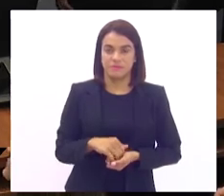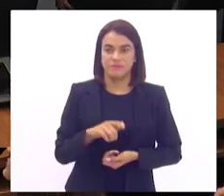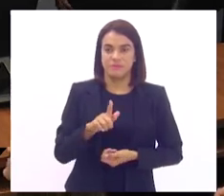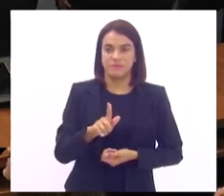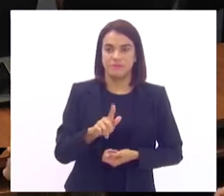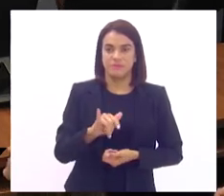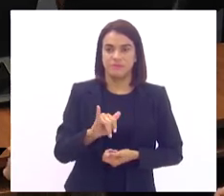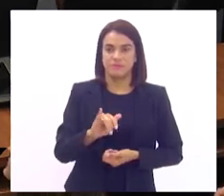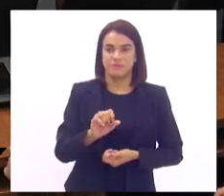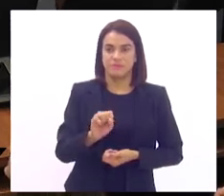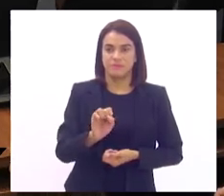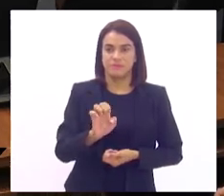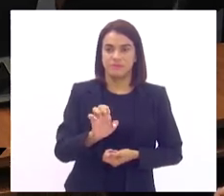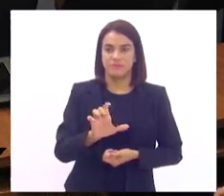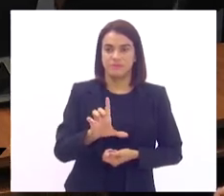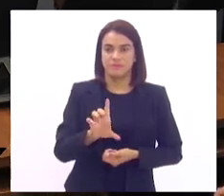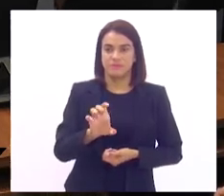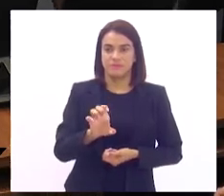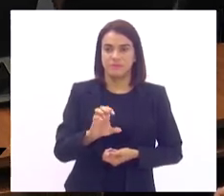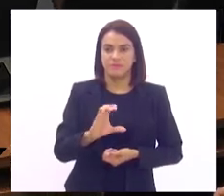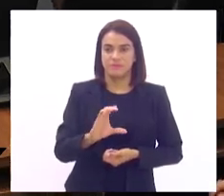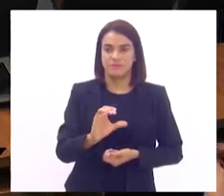Gisele Carvalho de Lima.